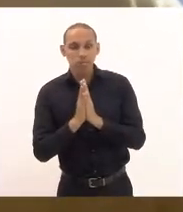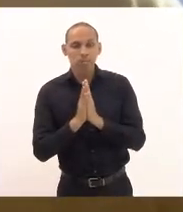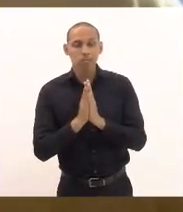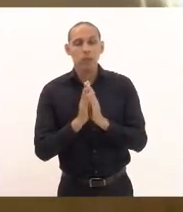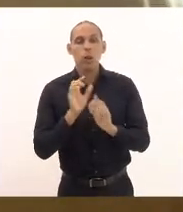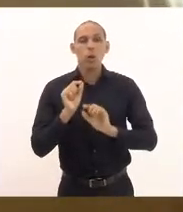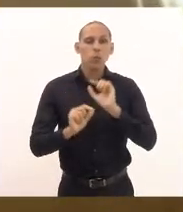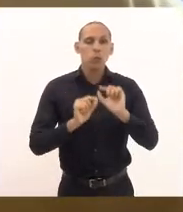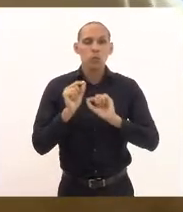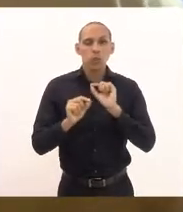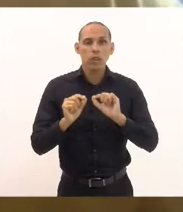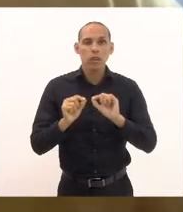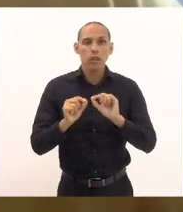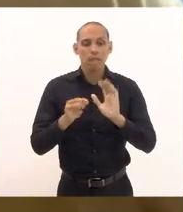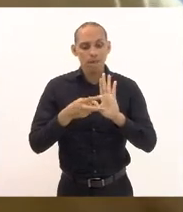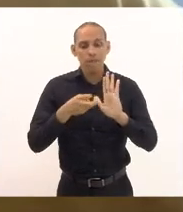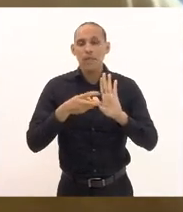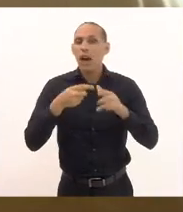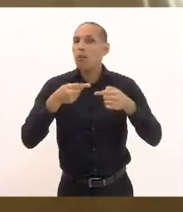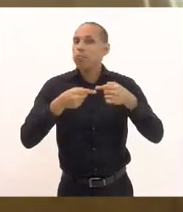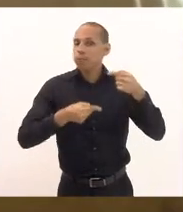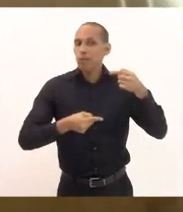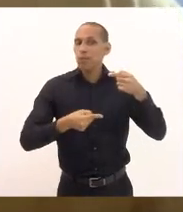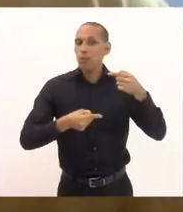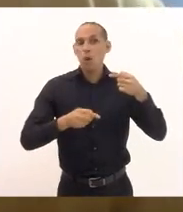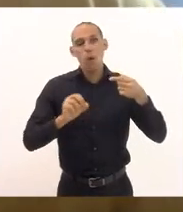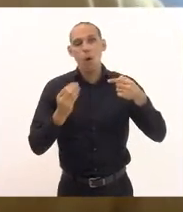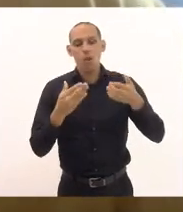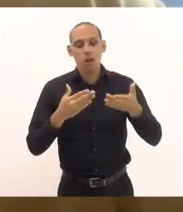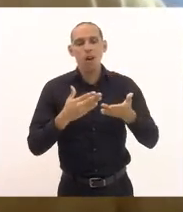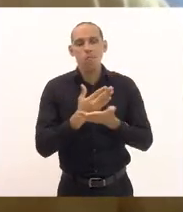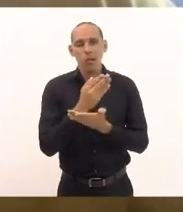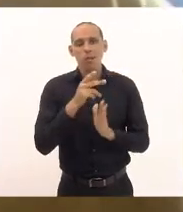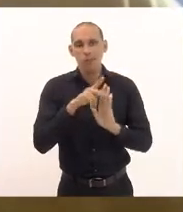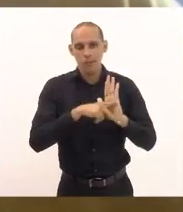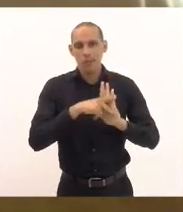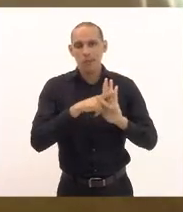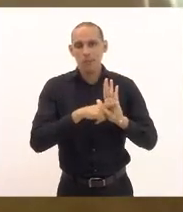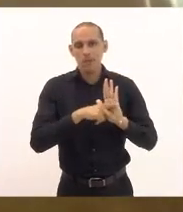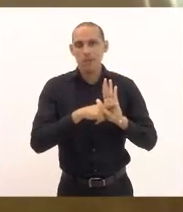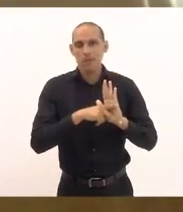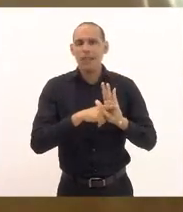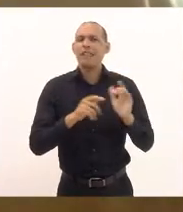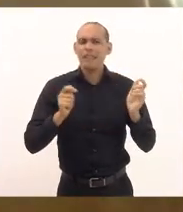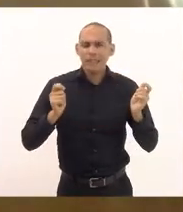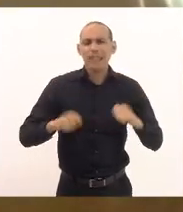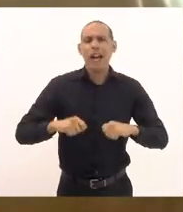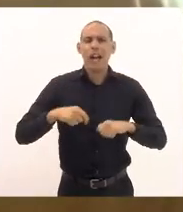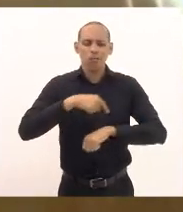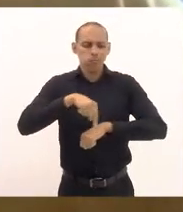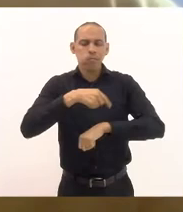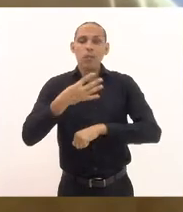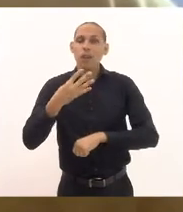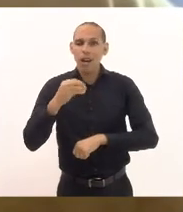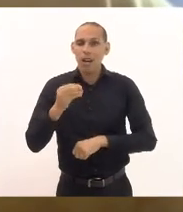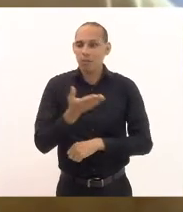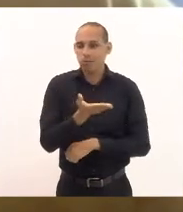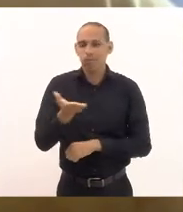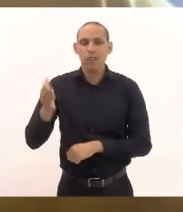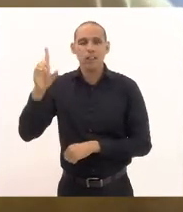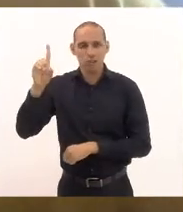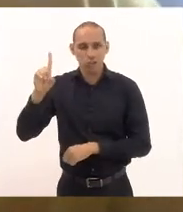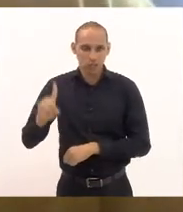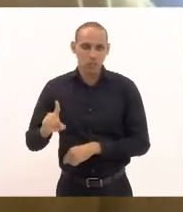a derrubada do veto, portanto, a aprovação do projeto, que garante as 40 horas para os diretores